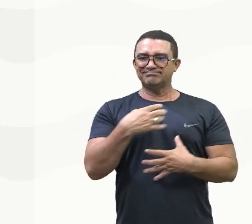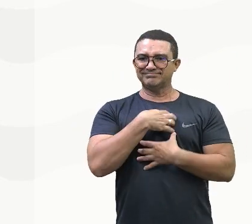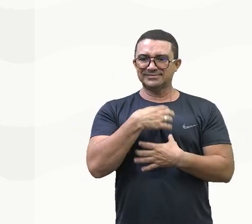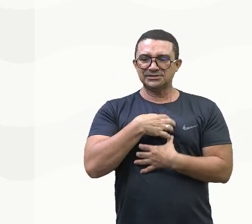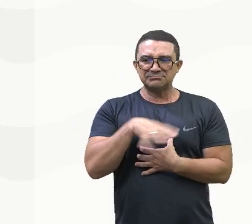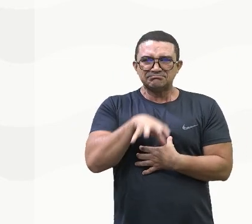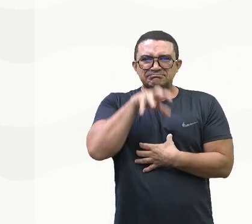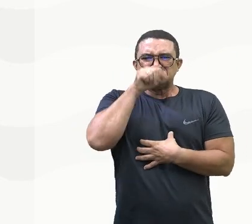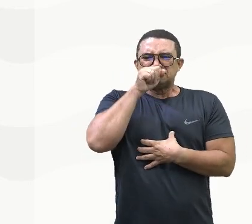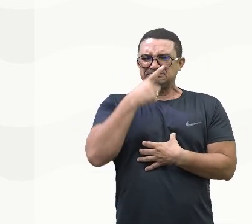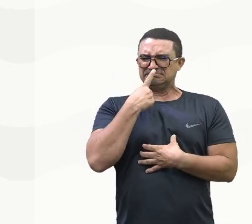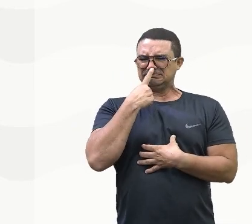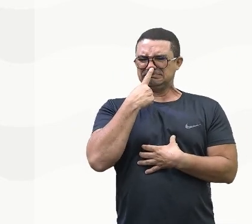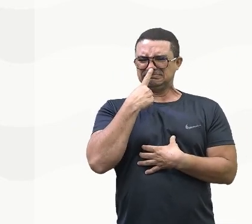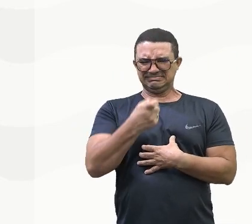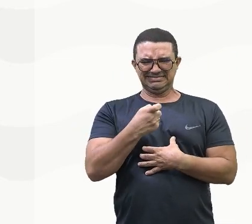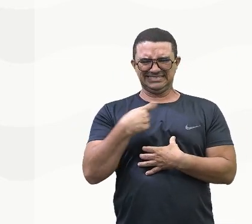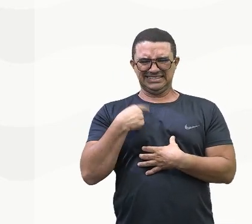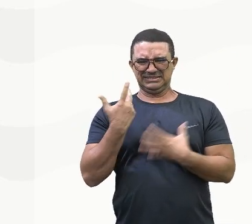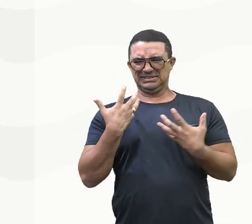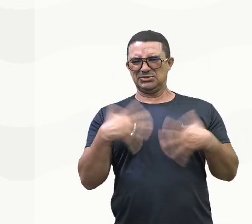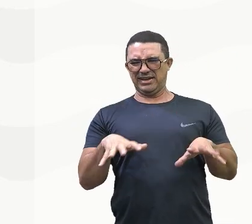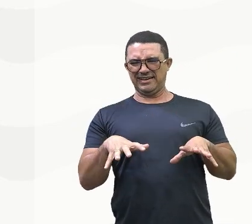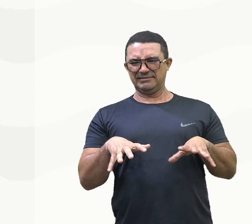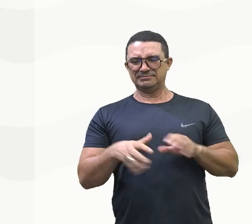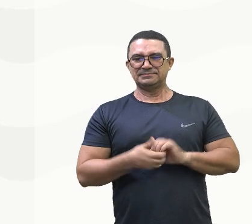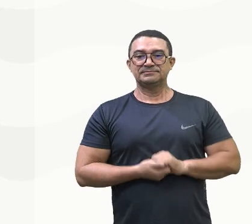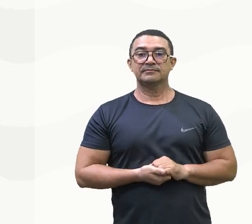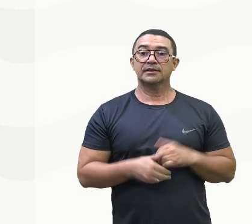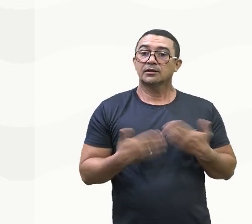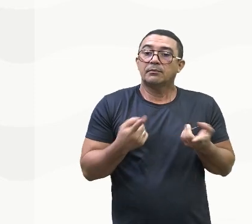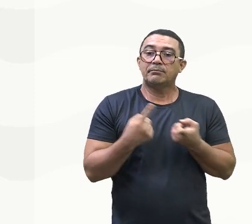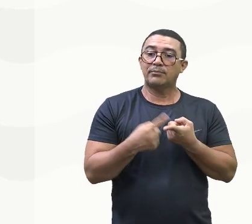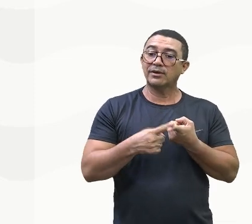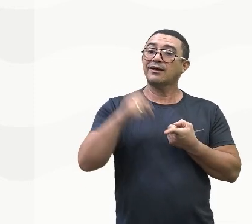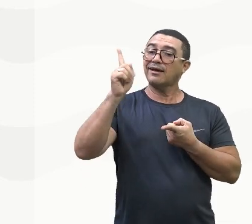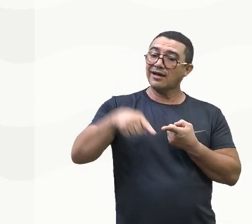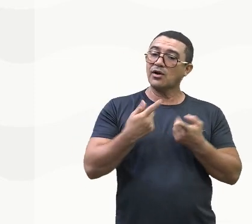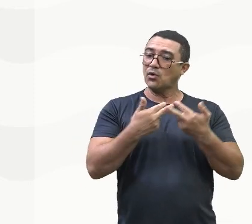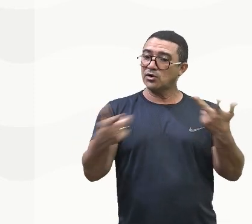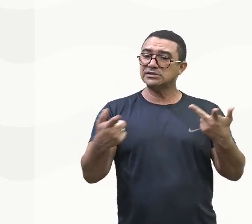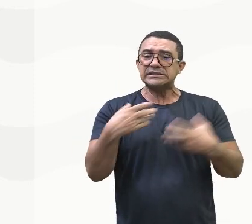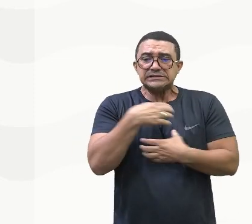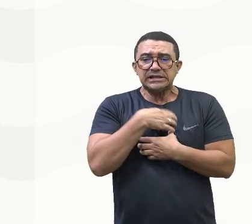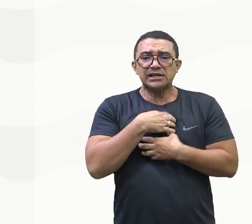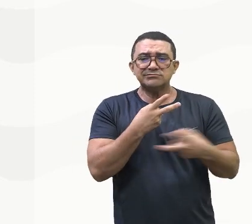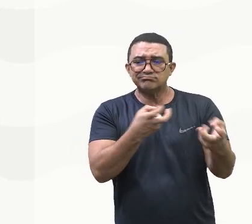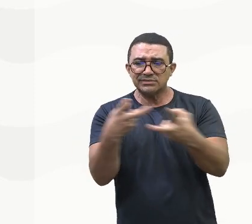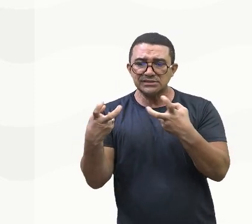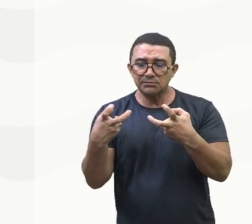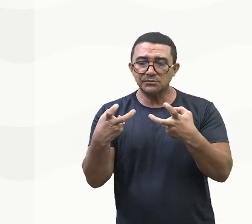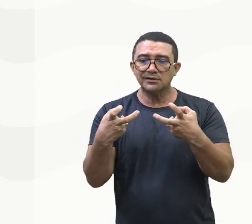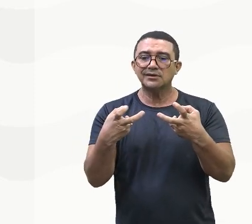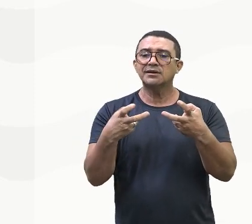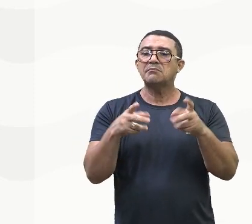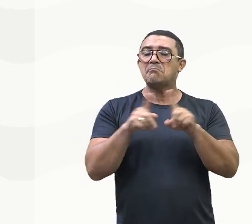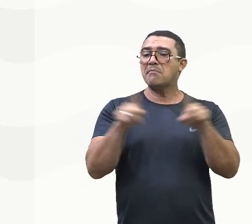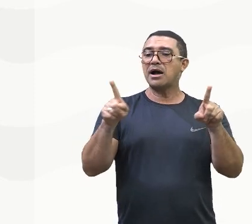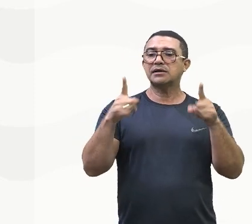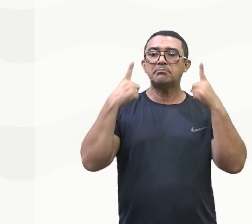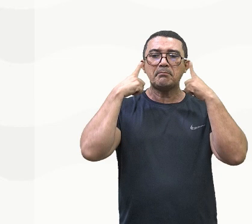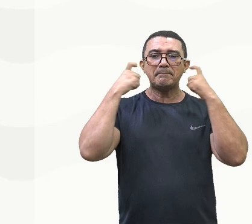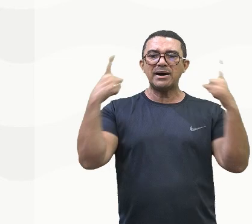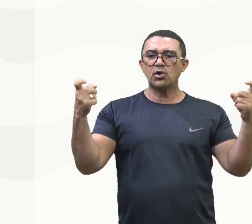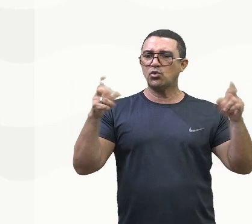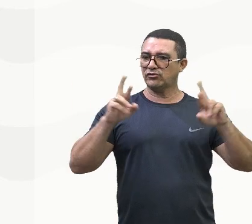Nos afastamos ali do ar contaminado, não é isso? Por quê? Porque são coisas visíveis. Com o barulho é diferente.